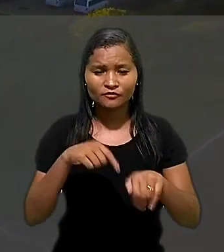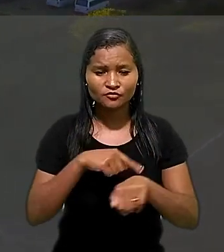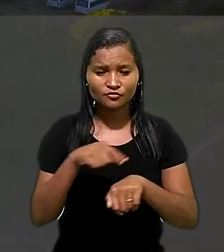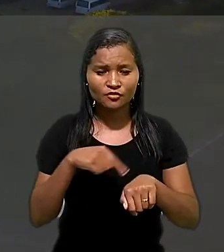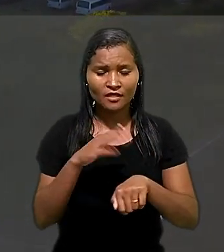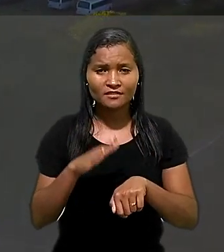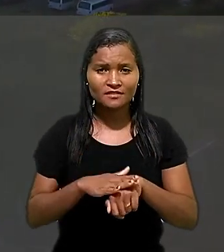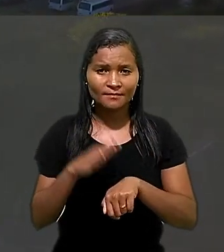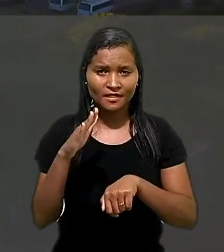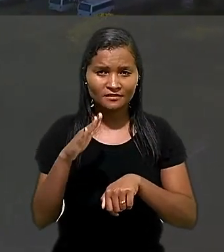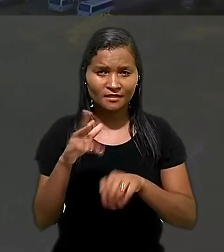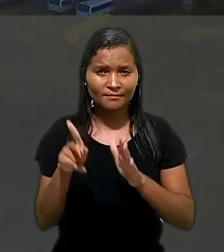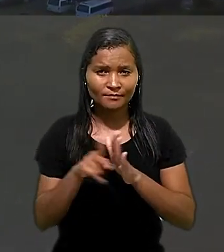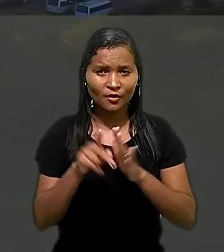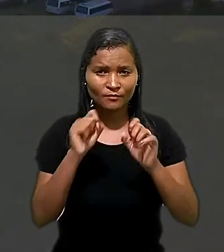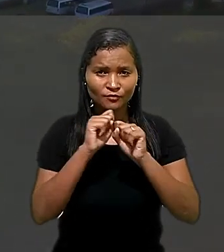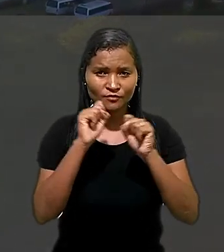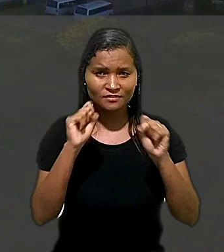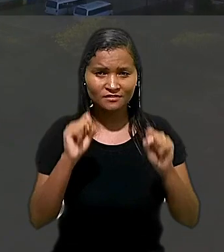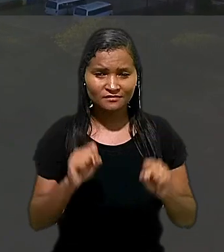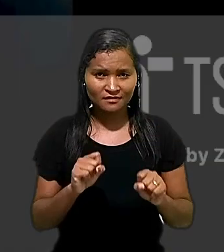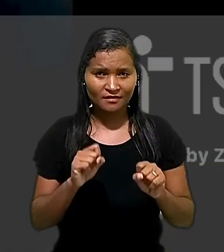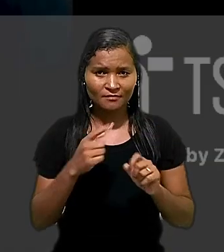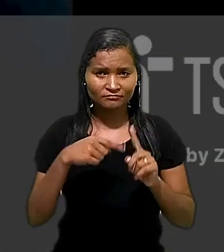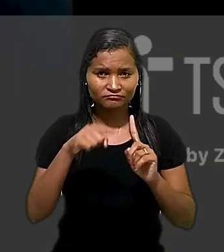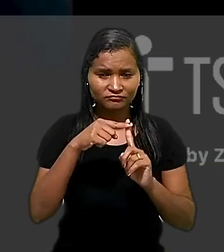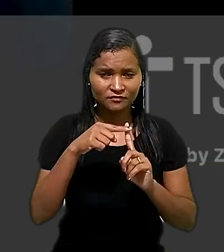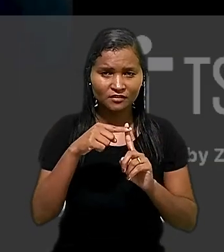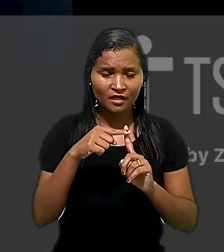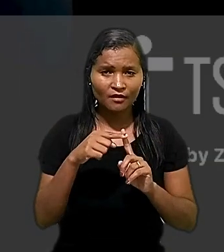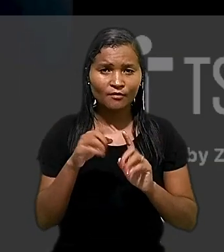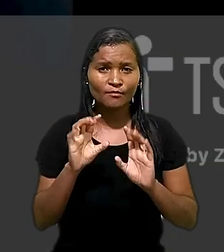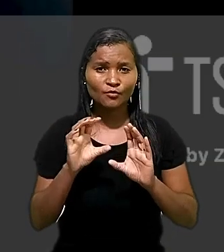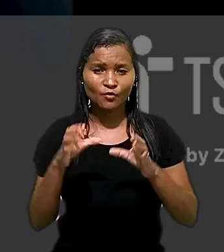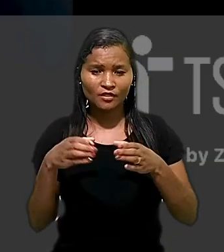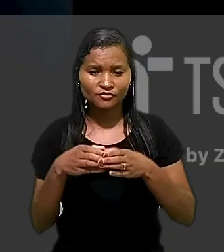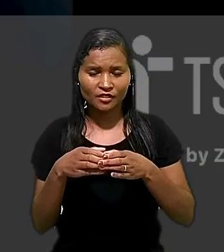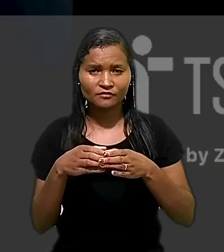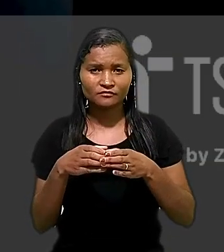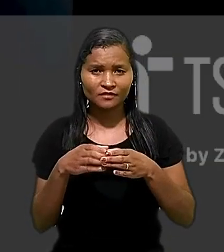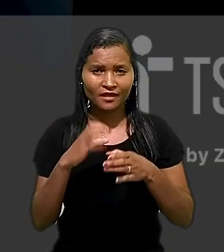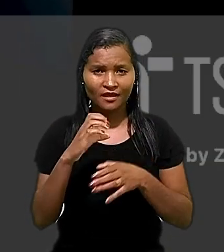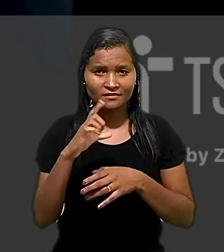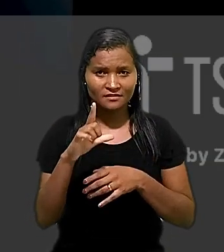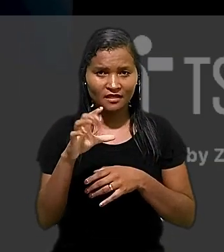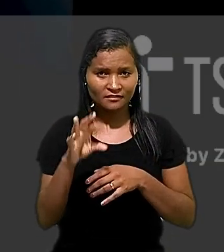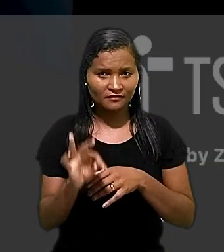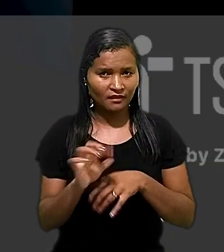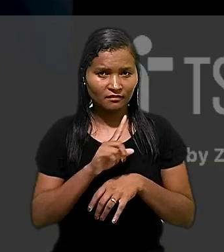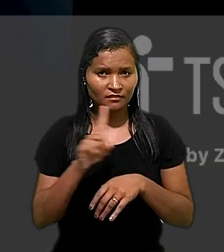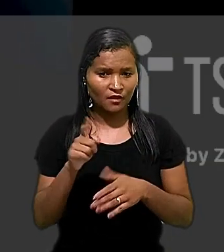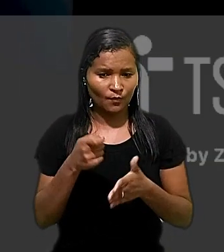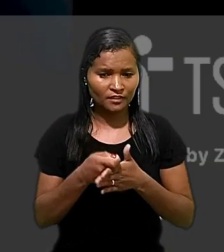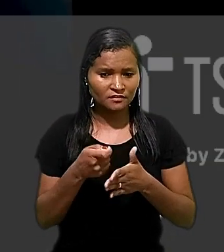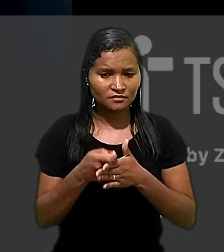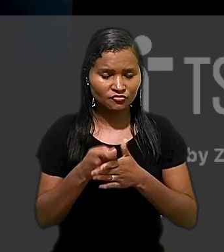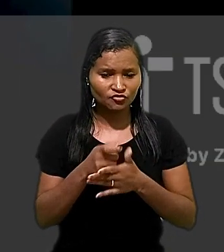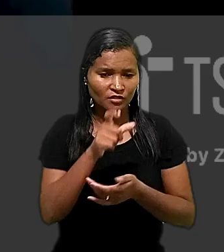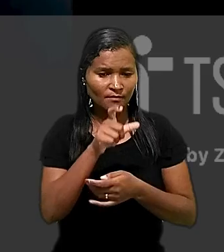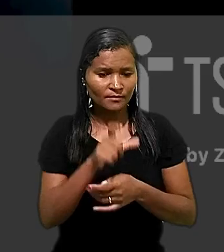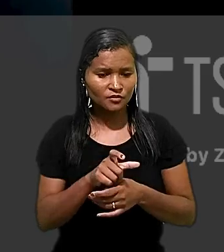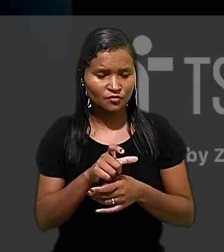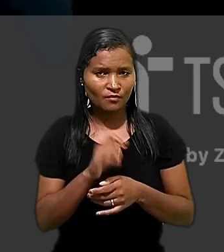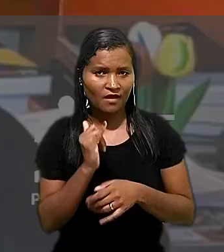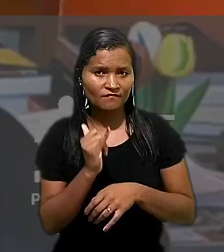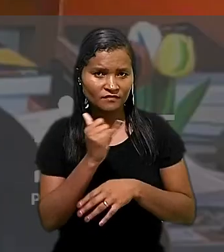horas extras referentes ao sistema de compensação. Para o colegiado, a consolidação das leis do trabalho não exige que a pessoa tenha